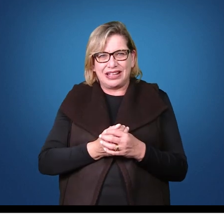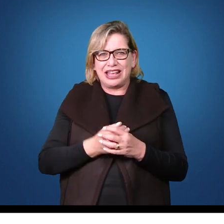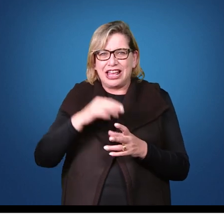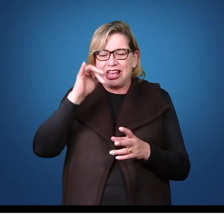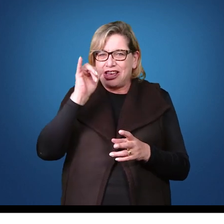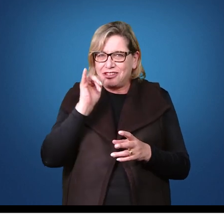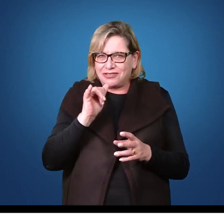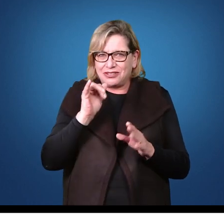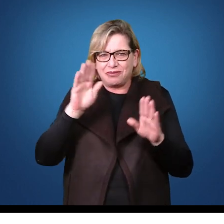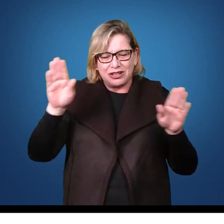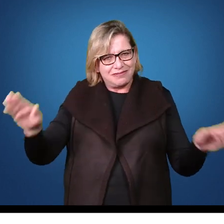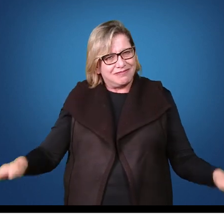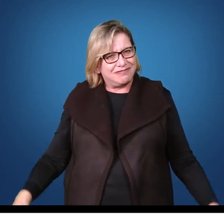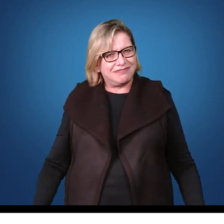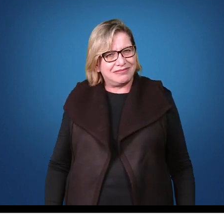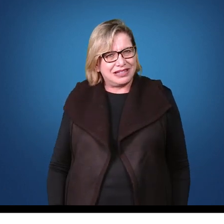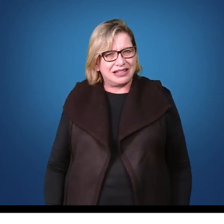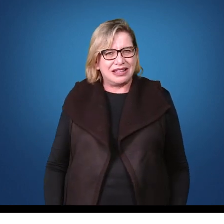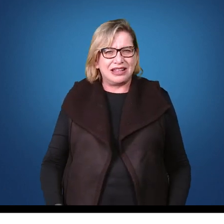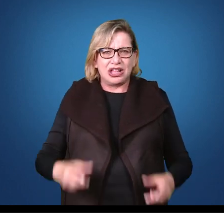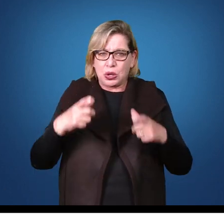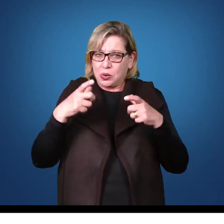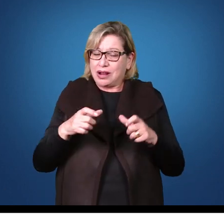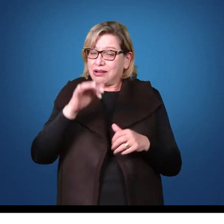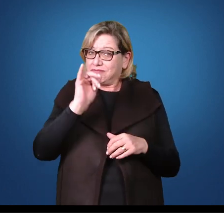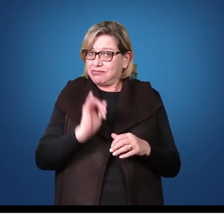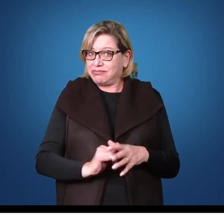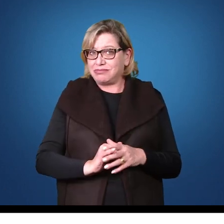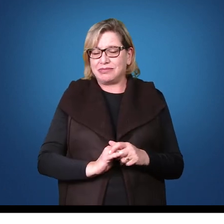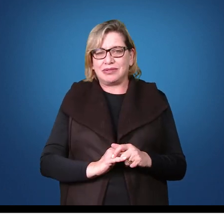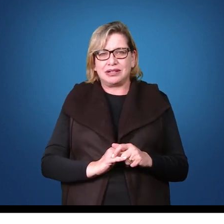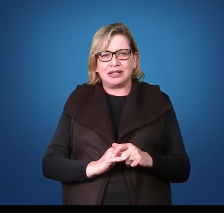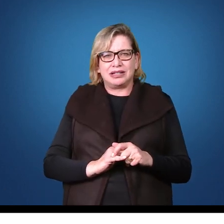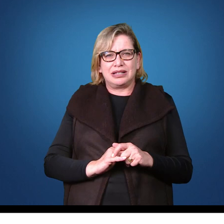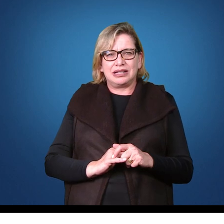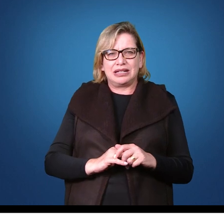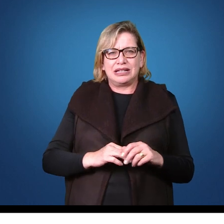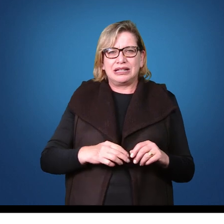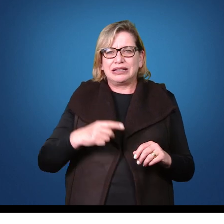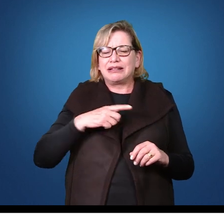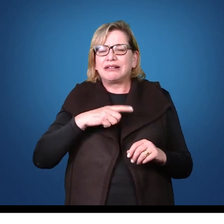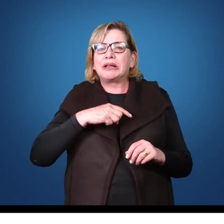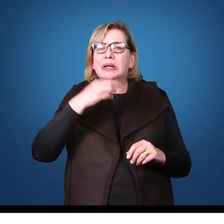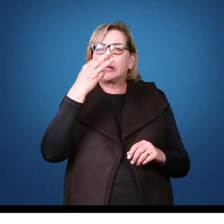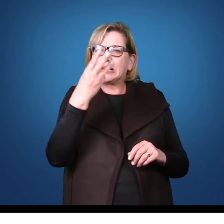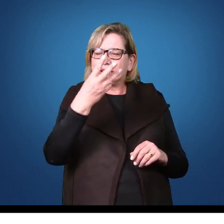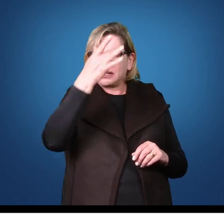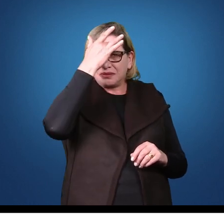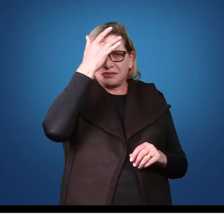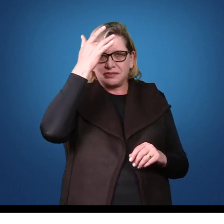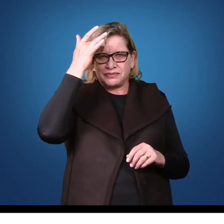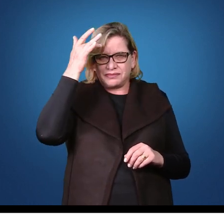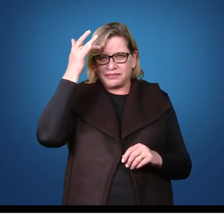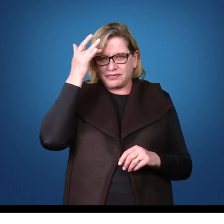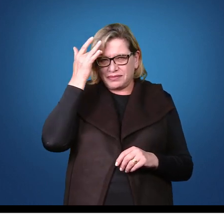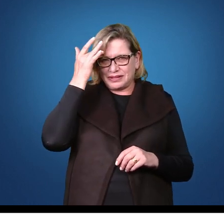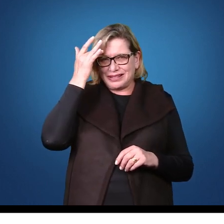Fiquem, podem abaixar os braços e fiquem nos lugares. As três criaturas aqui, não